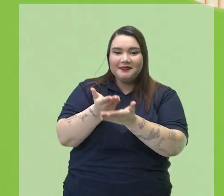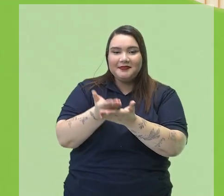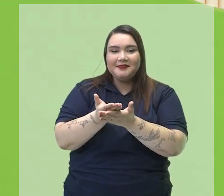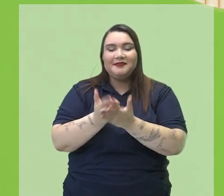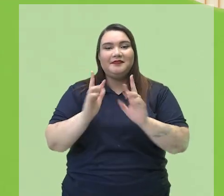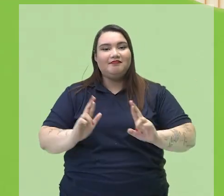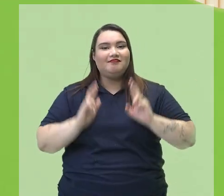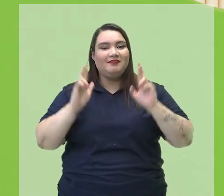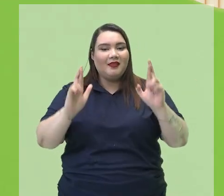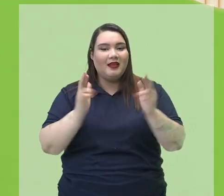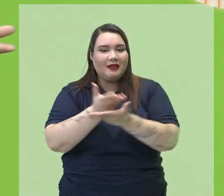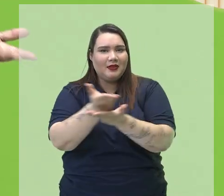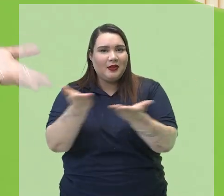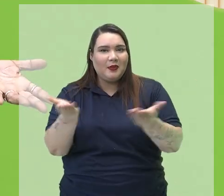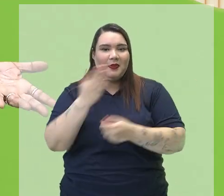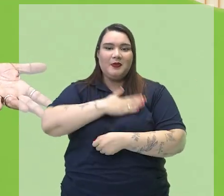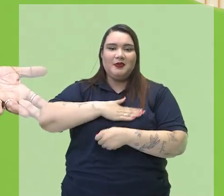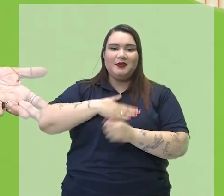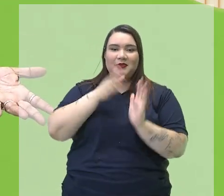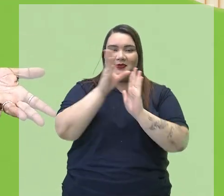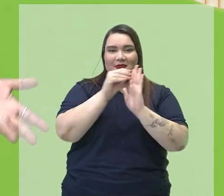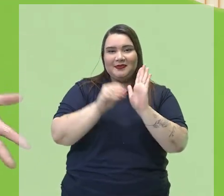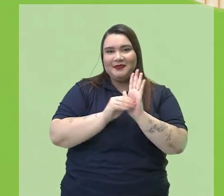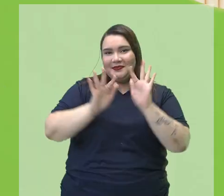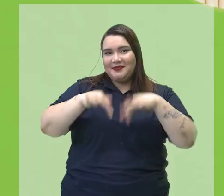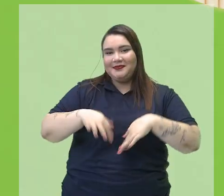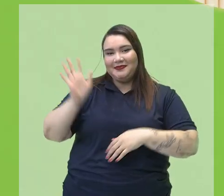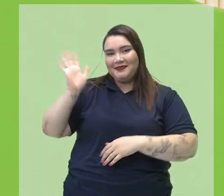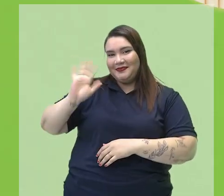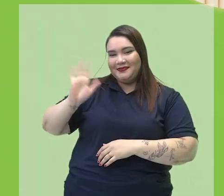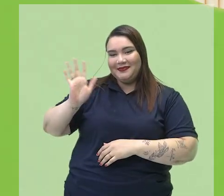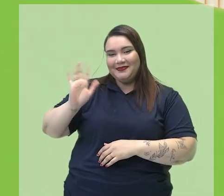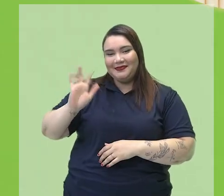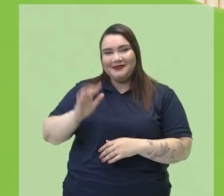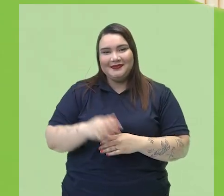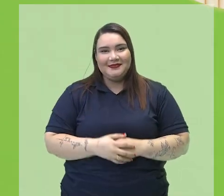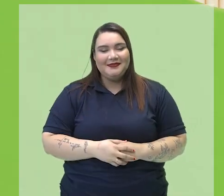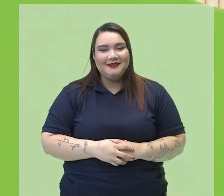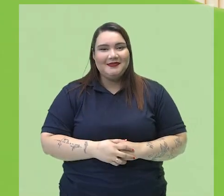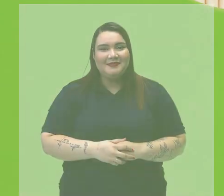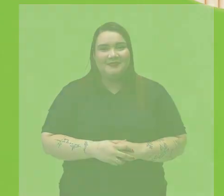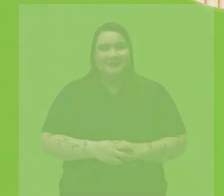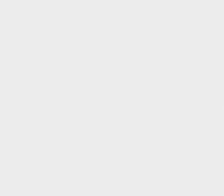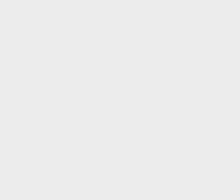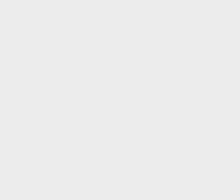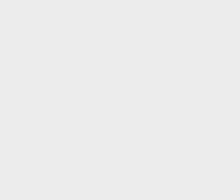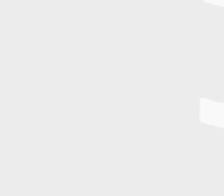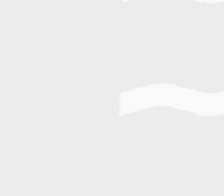final da nossa aula. Eu espero que tenham gostado e até mais. Tchau!